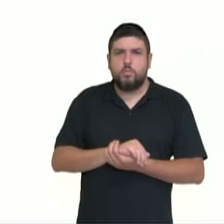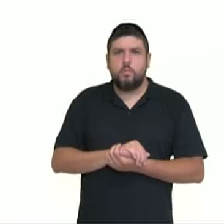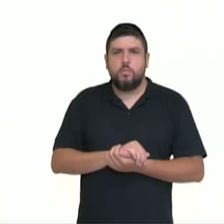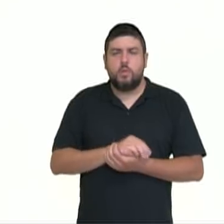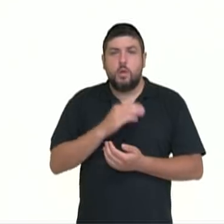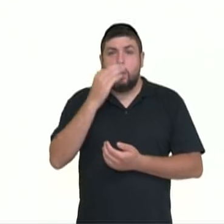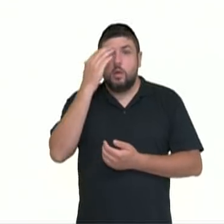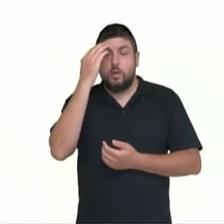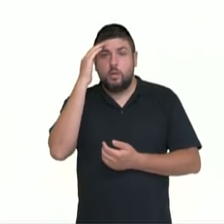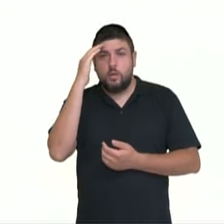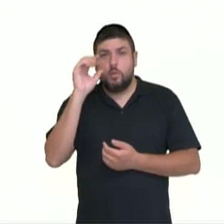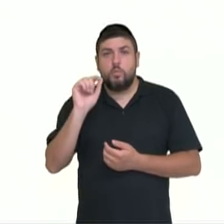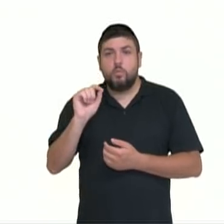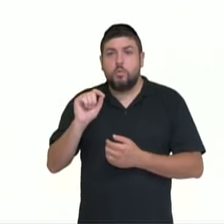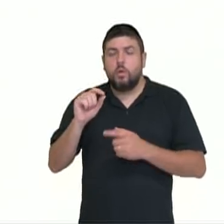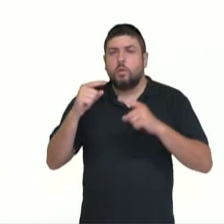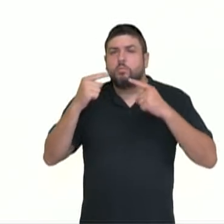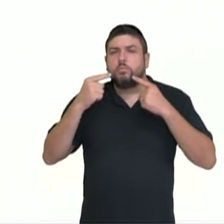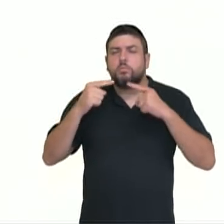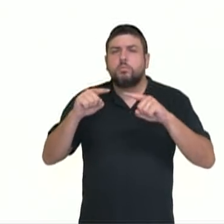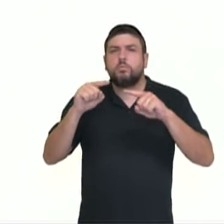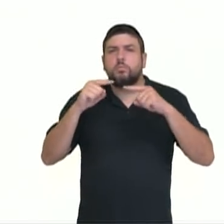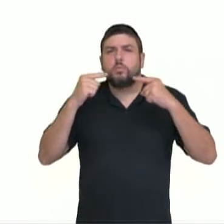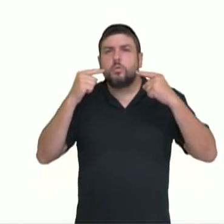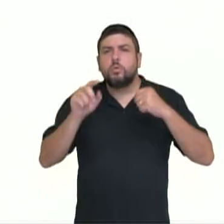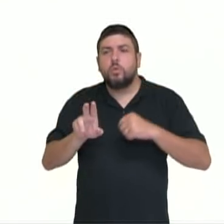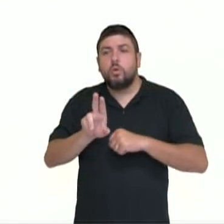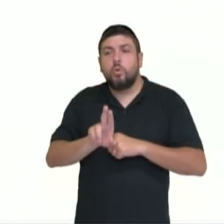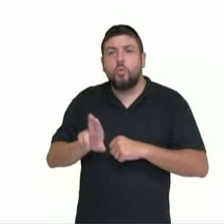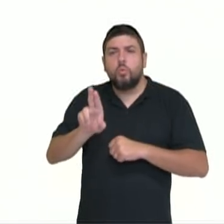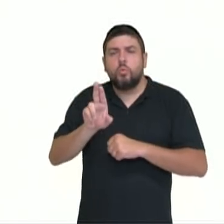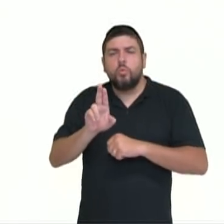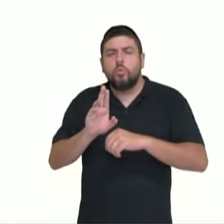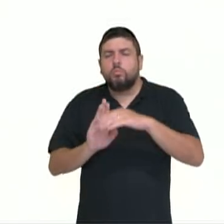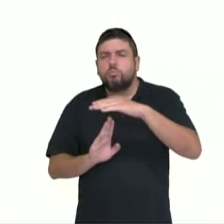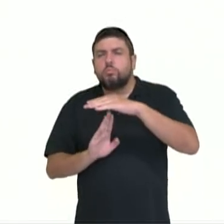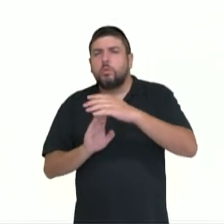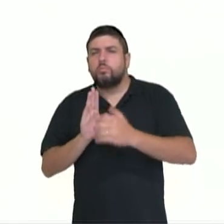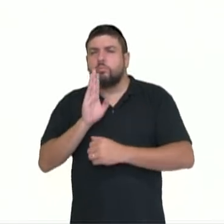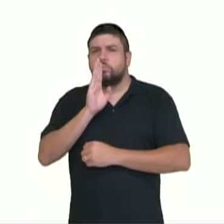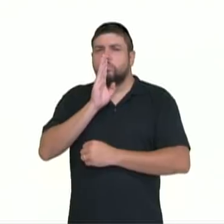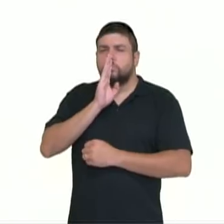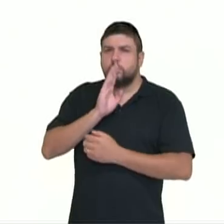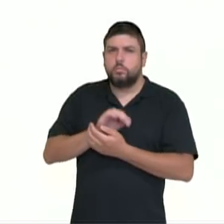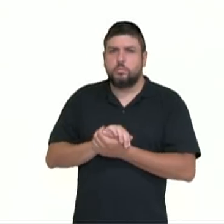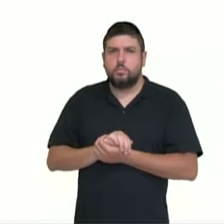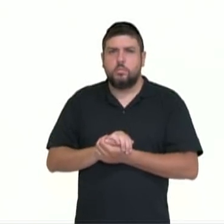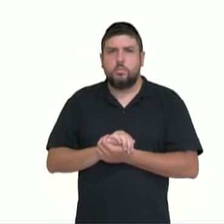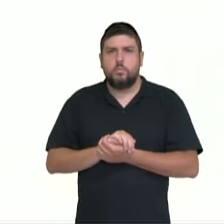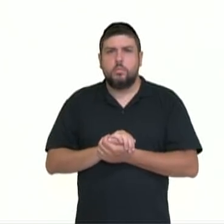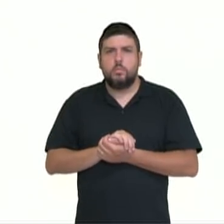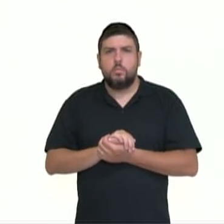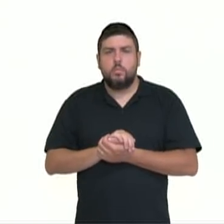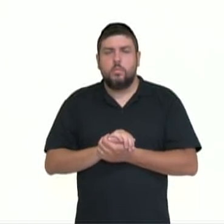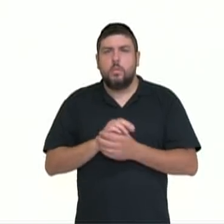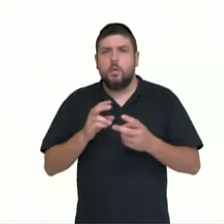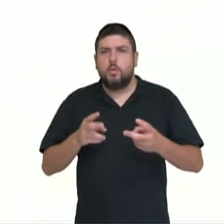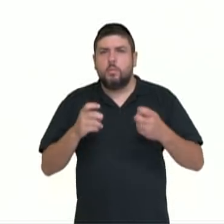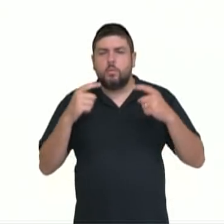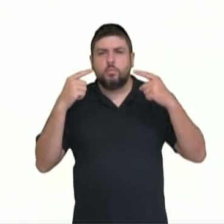silêncio na música, compreender a diferença entre um som musical e o ruído.